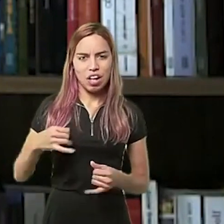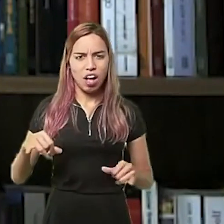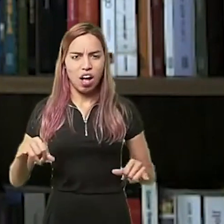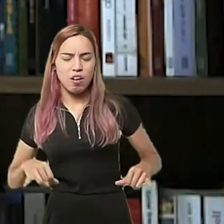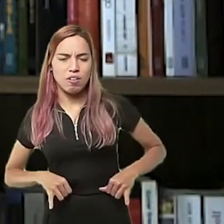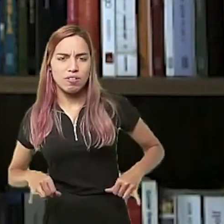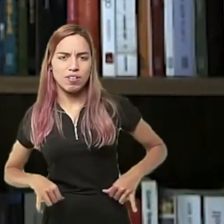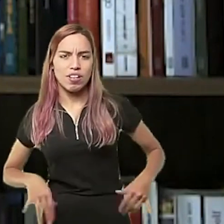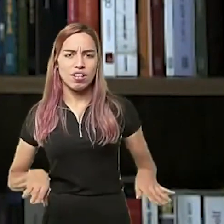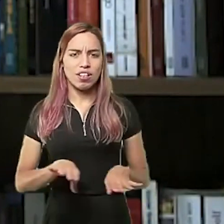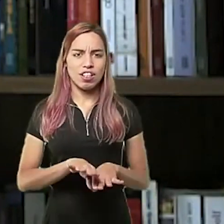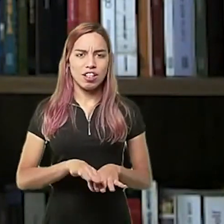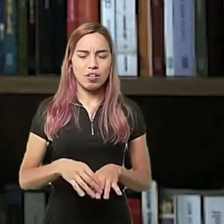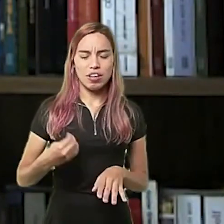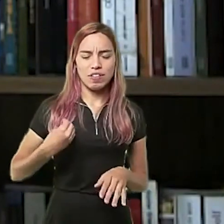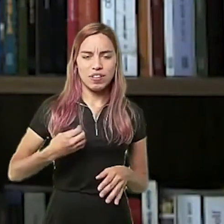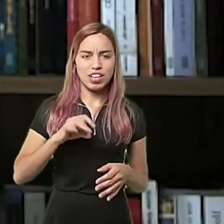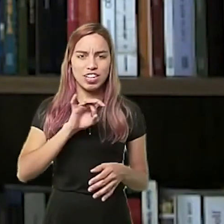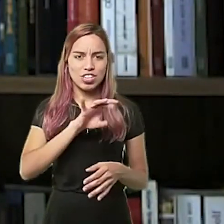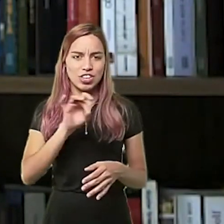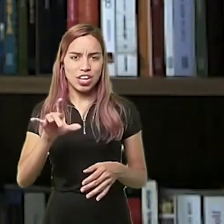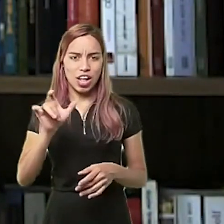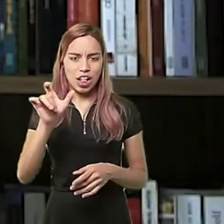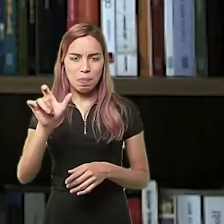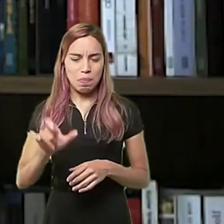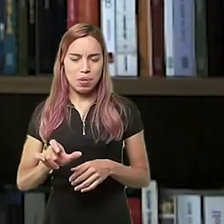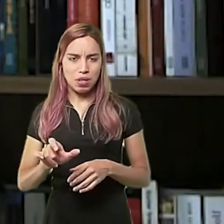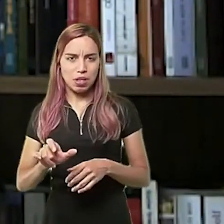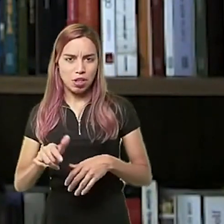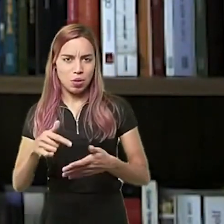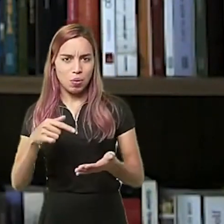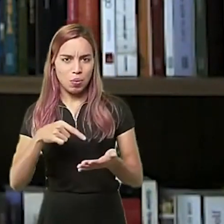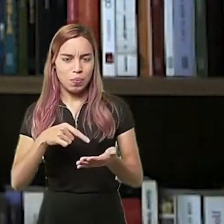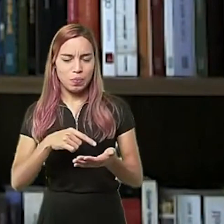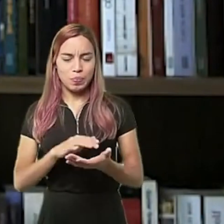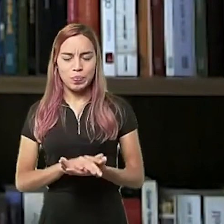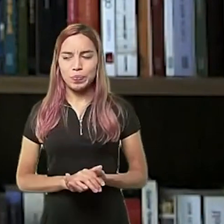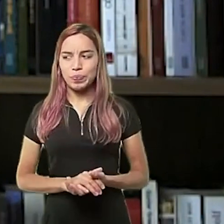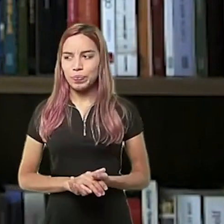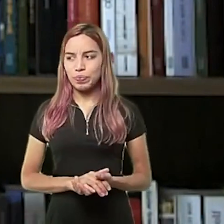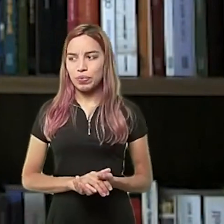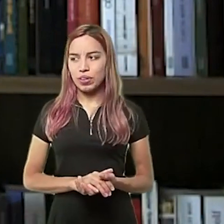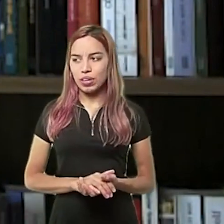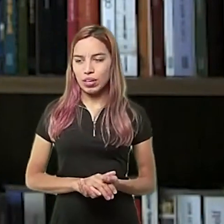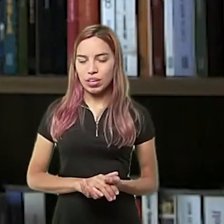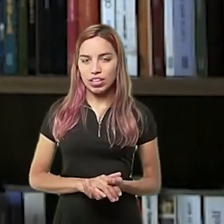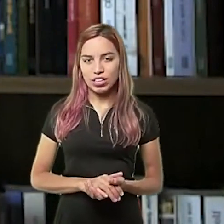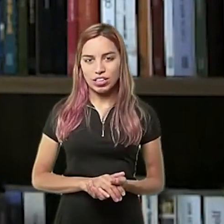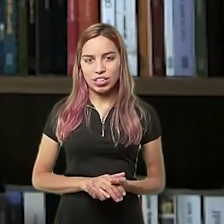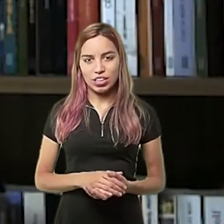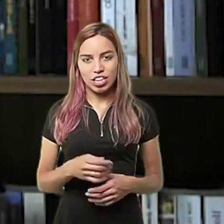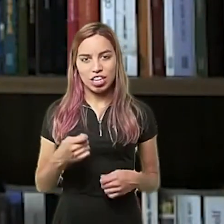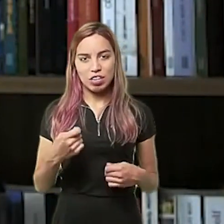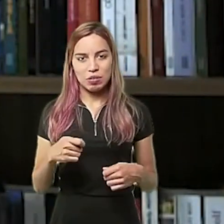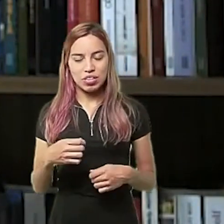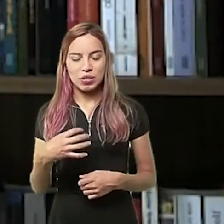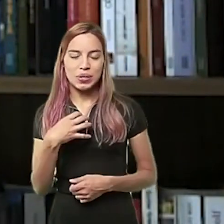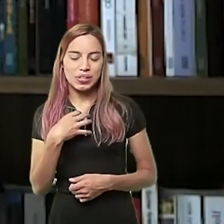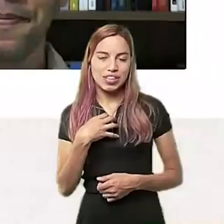isso não precisa nem dizer, né? As pessoas que nos acompanham devem ler e devem sentir da mesma forma.